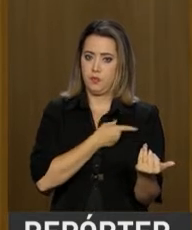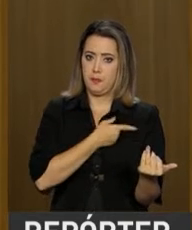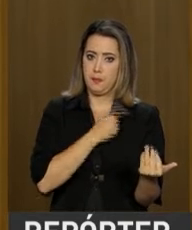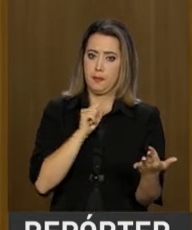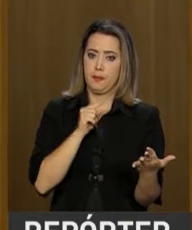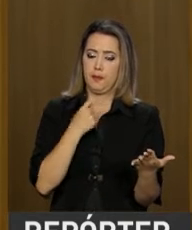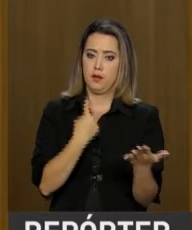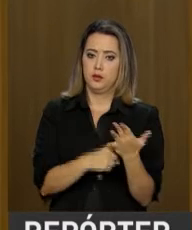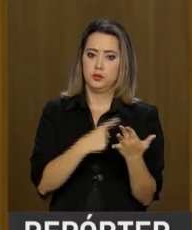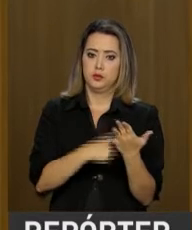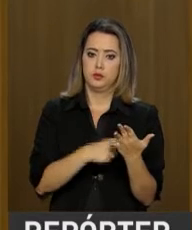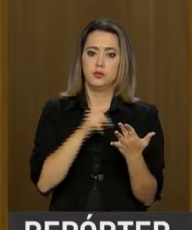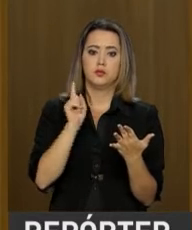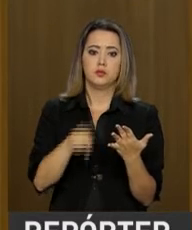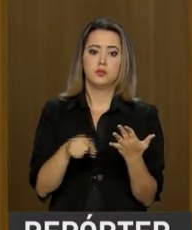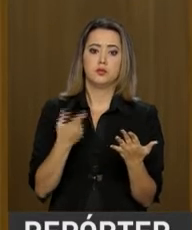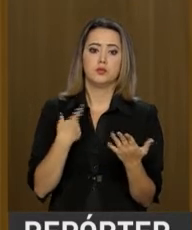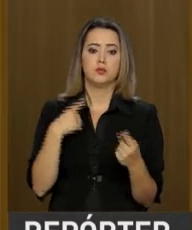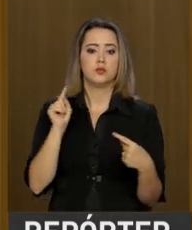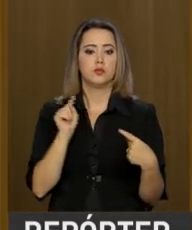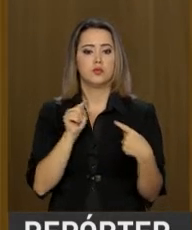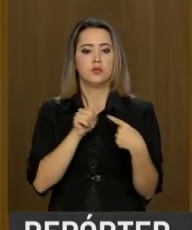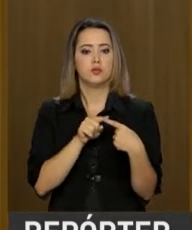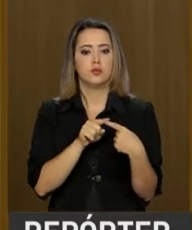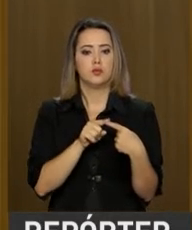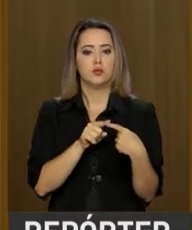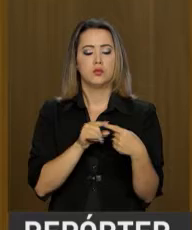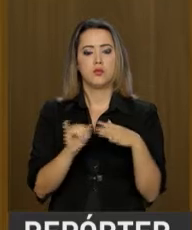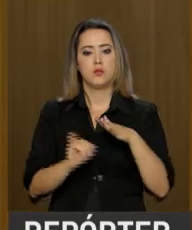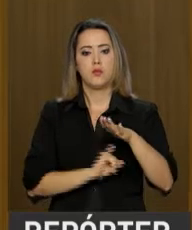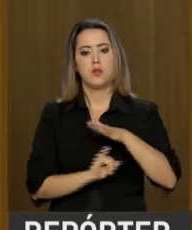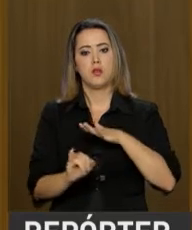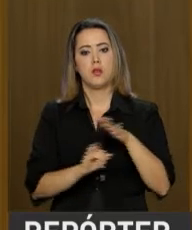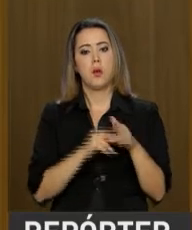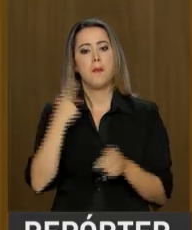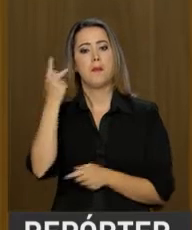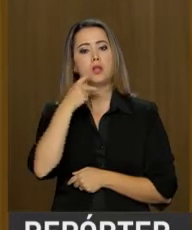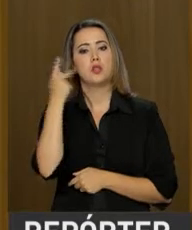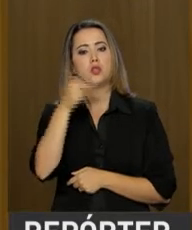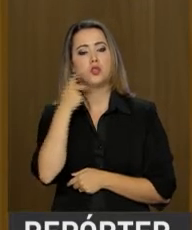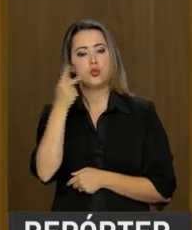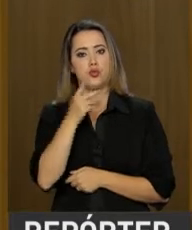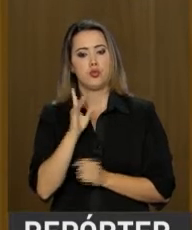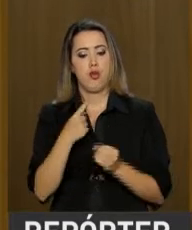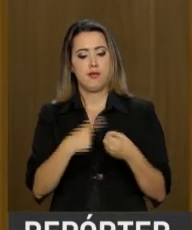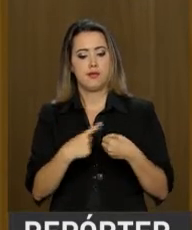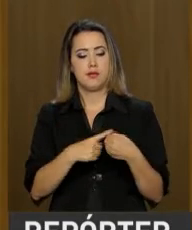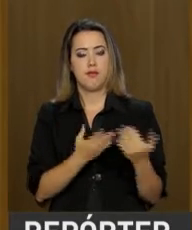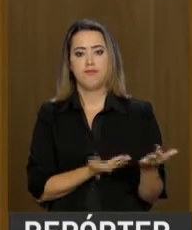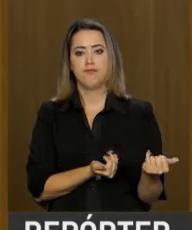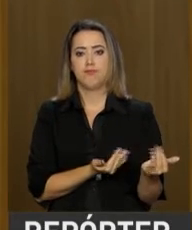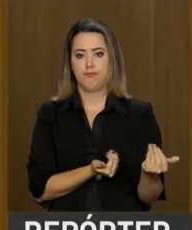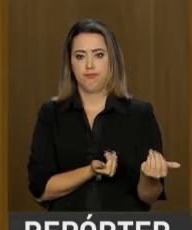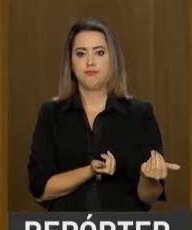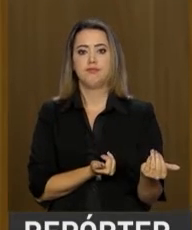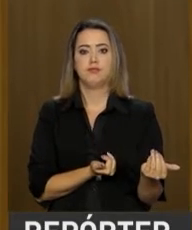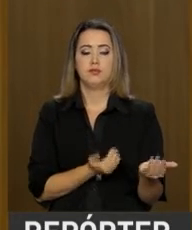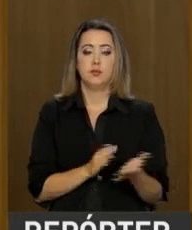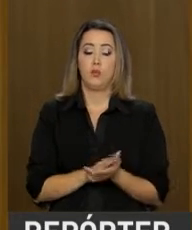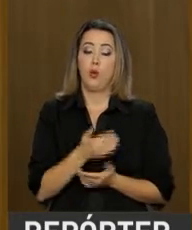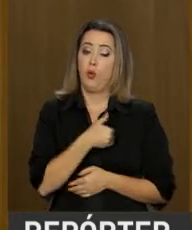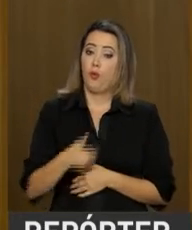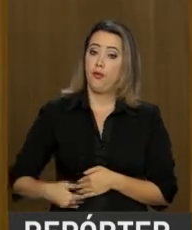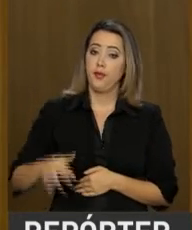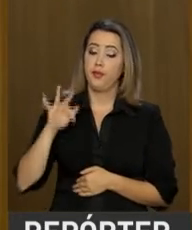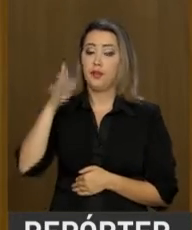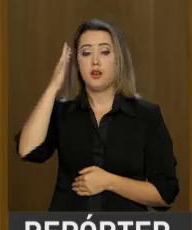condição de habilitação é visa institucionalizar política municipal de juventude nos estados e nos municípios o governo federal